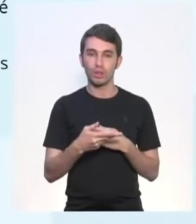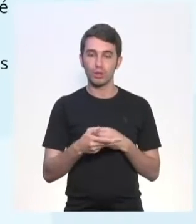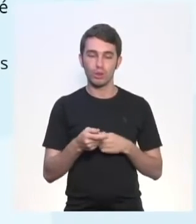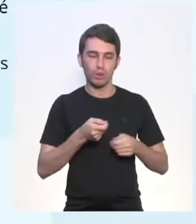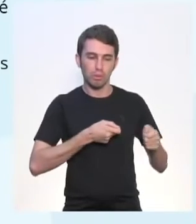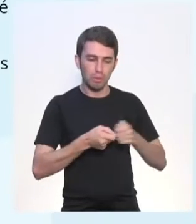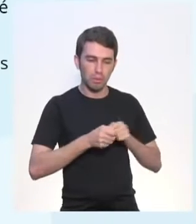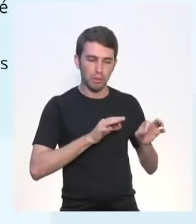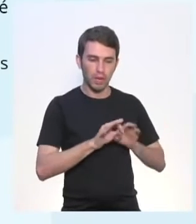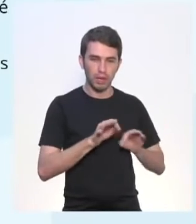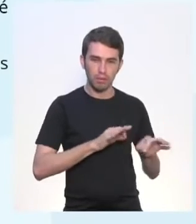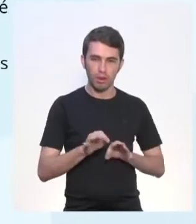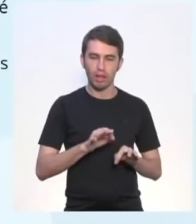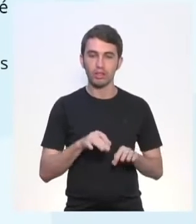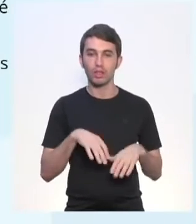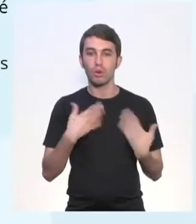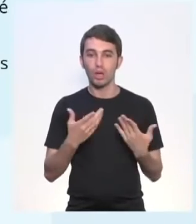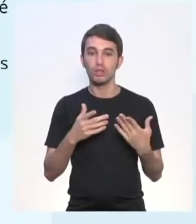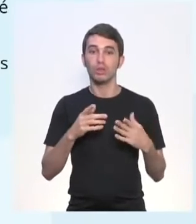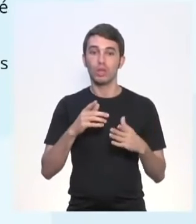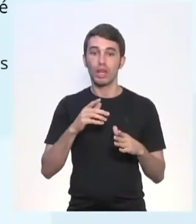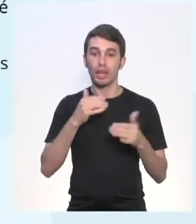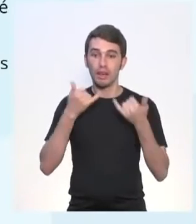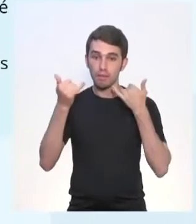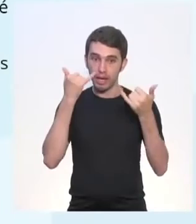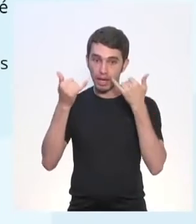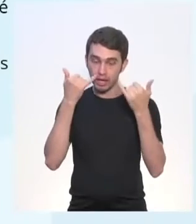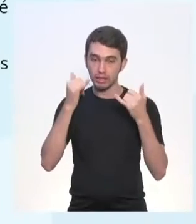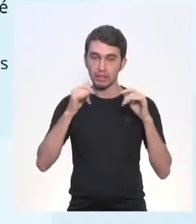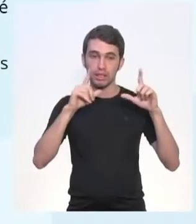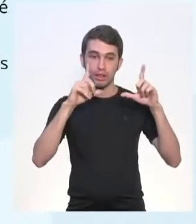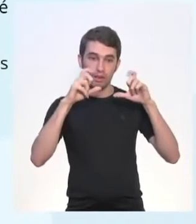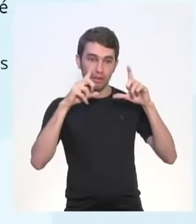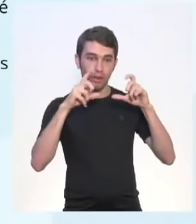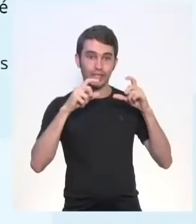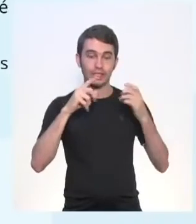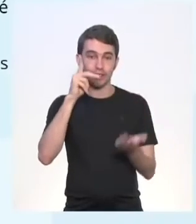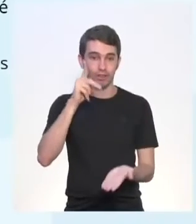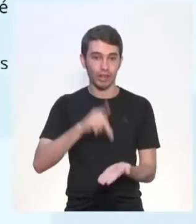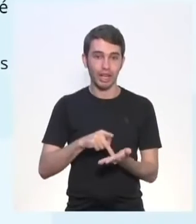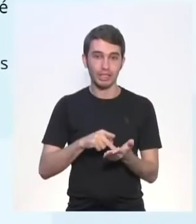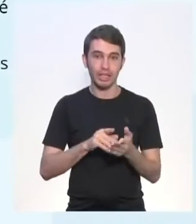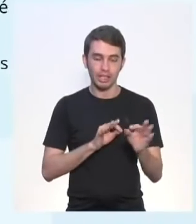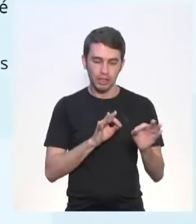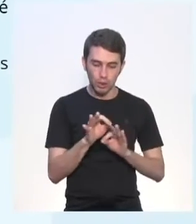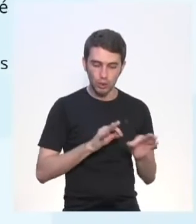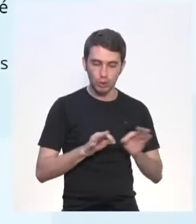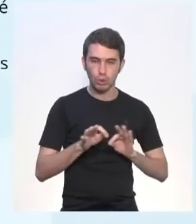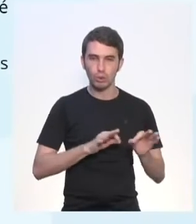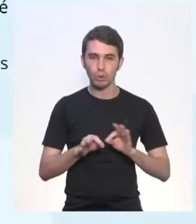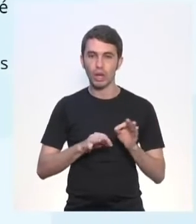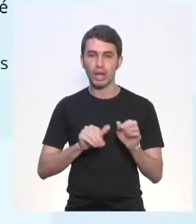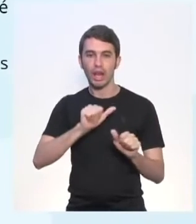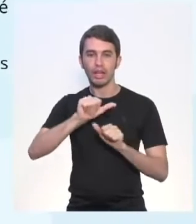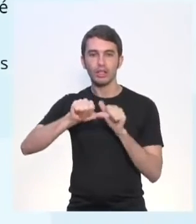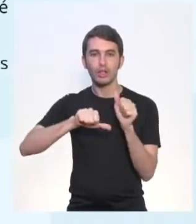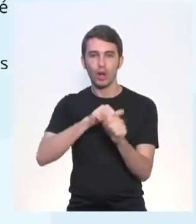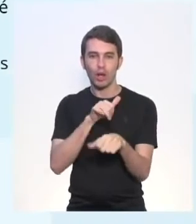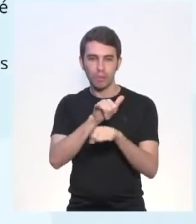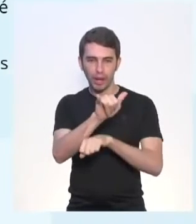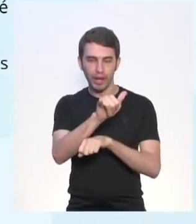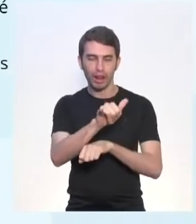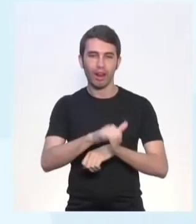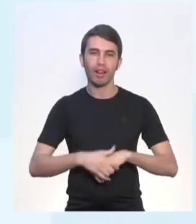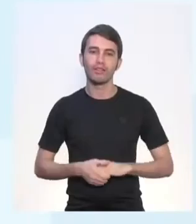manipulado, quando informações ou imagens verdadeiras são manipuladas para enganar, que é o que eu falei da truncagem, né, de você mudar a imagem e